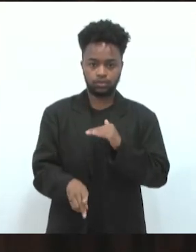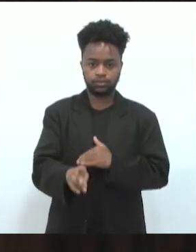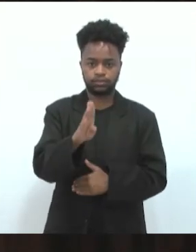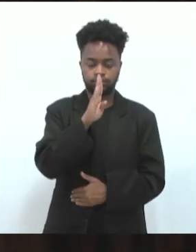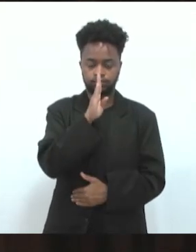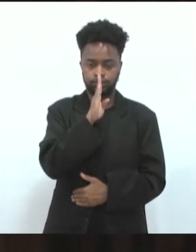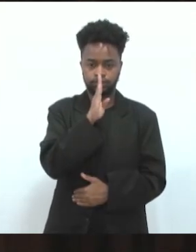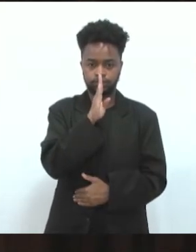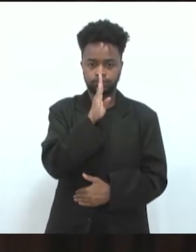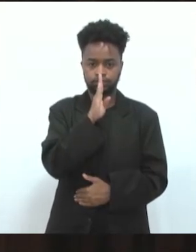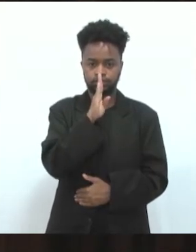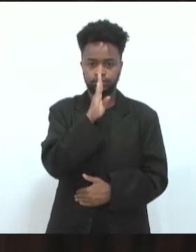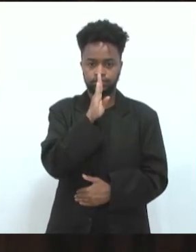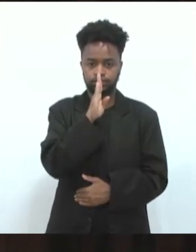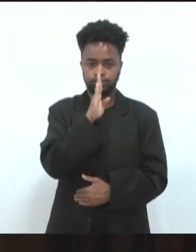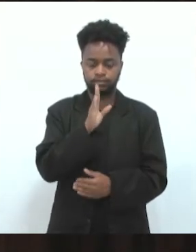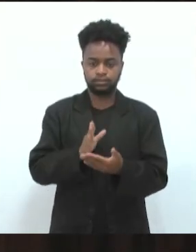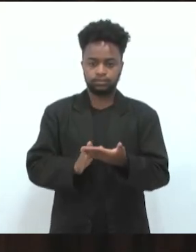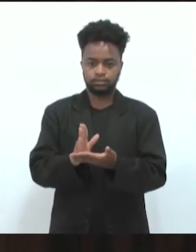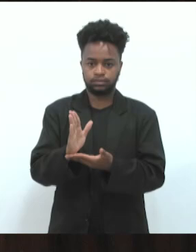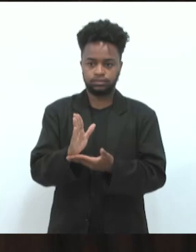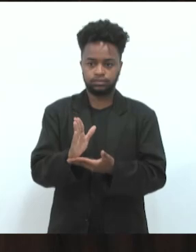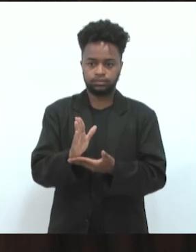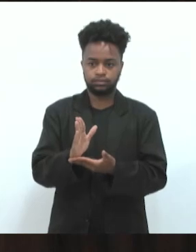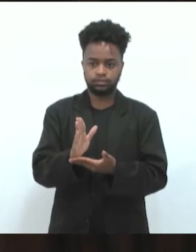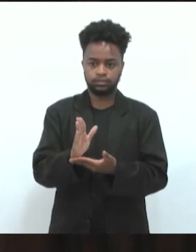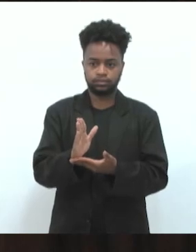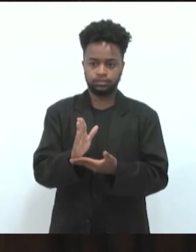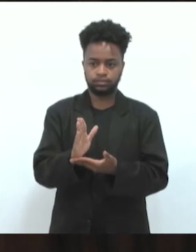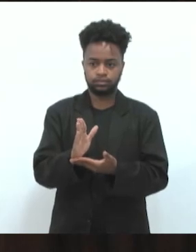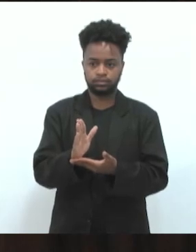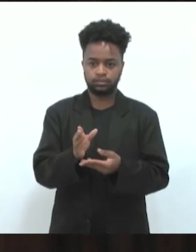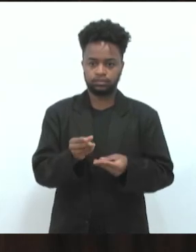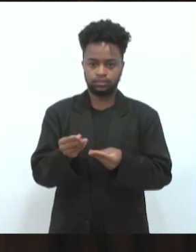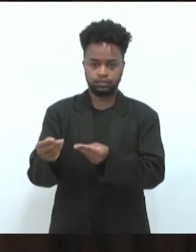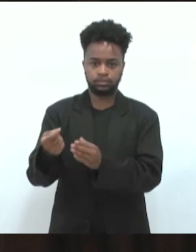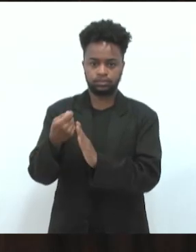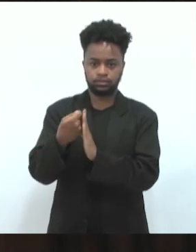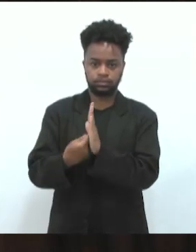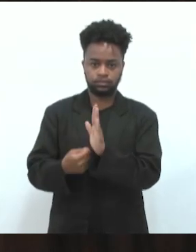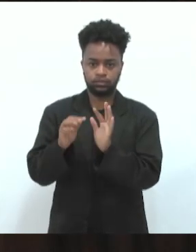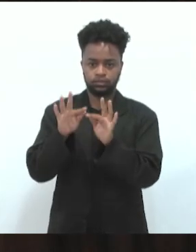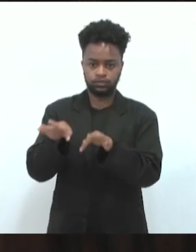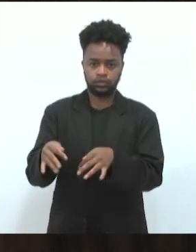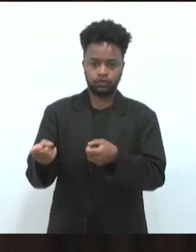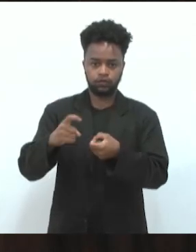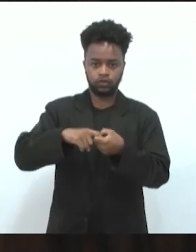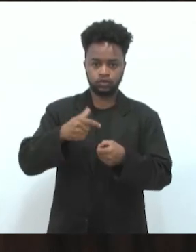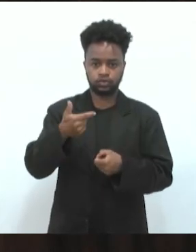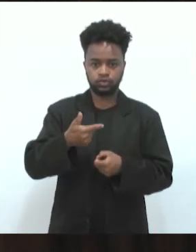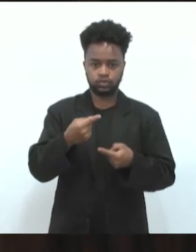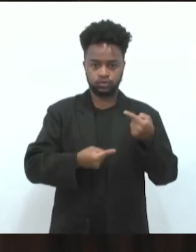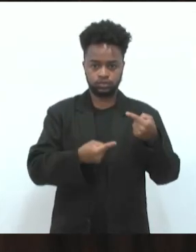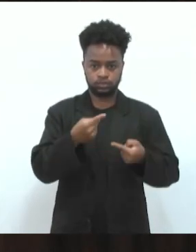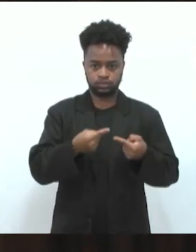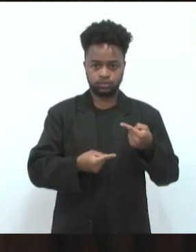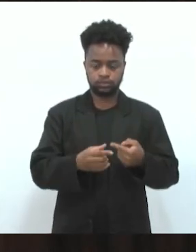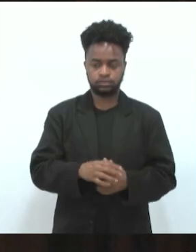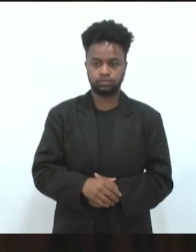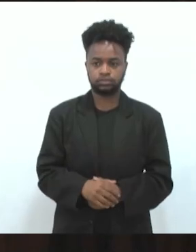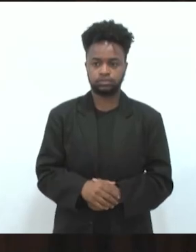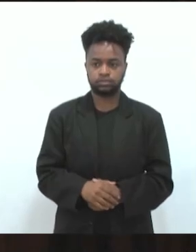aprovam permaneçam como estão. Aprovado. Vai a redação do vencido para a segunda discussão.